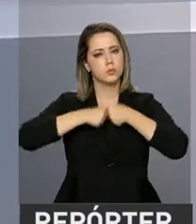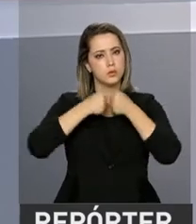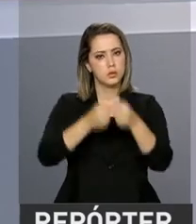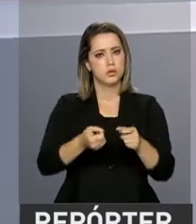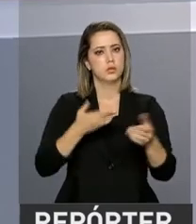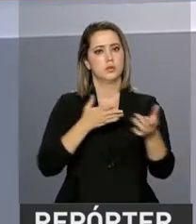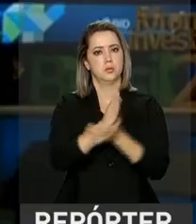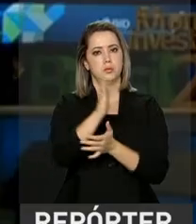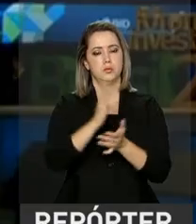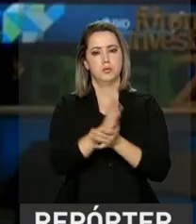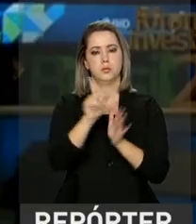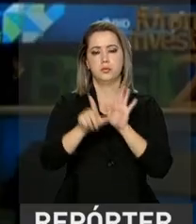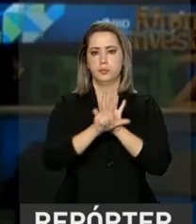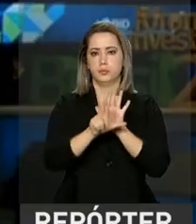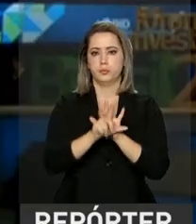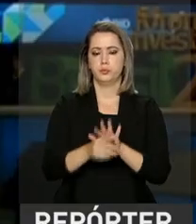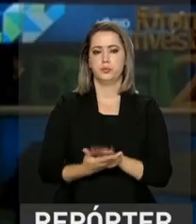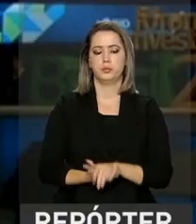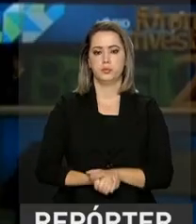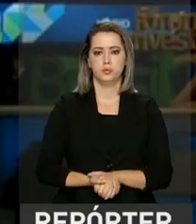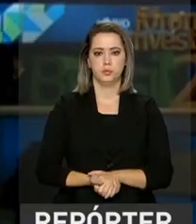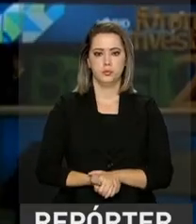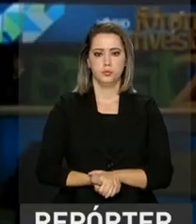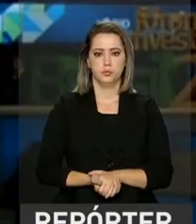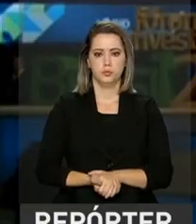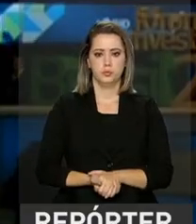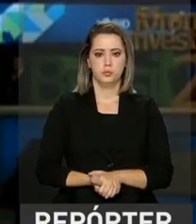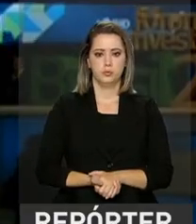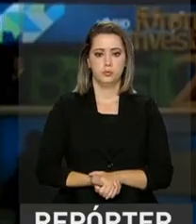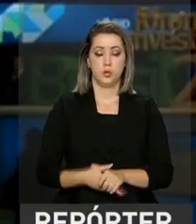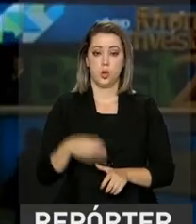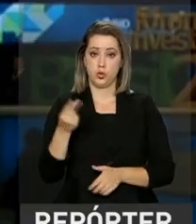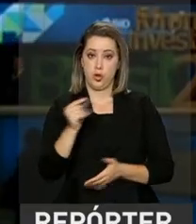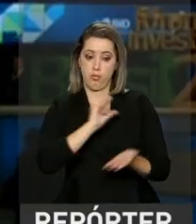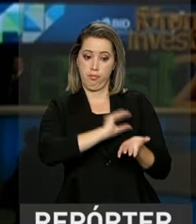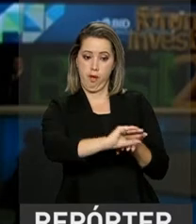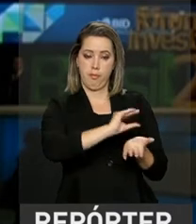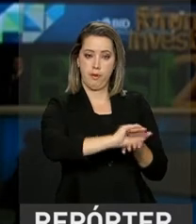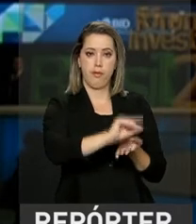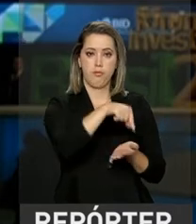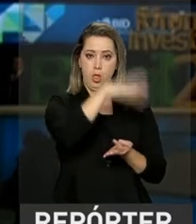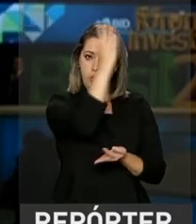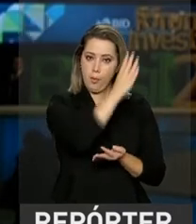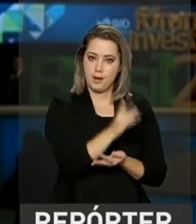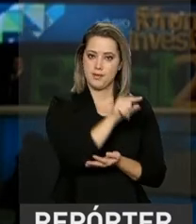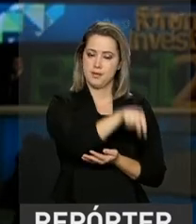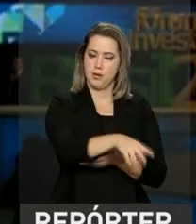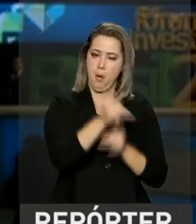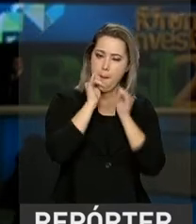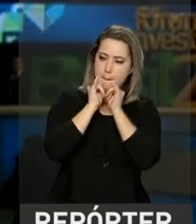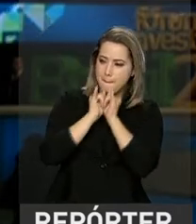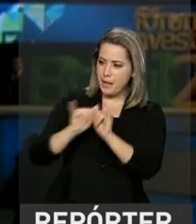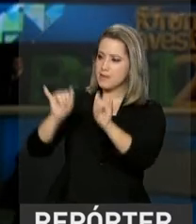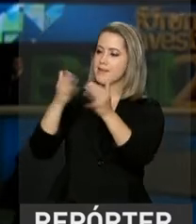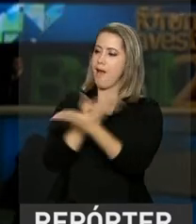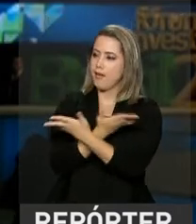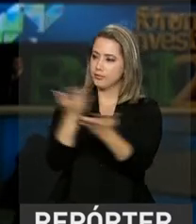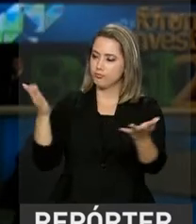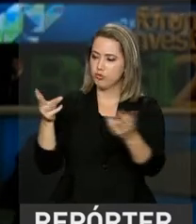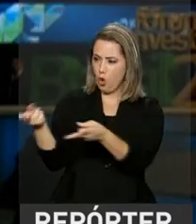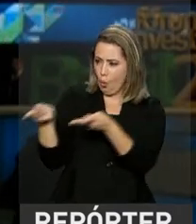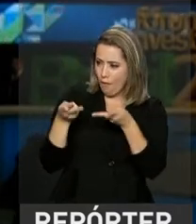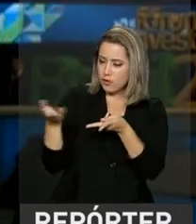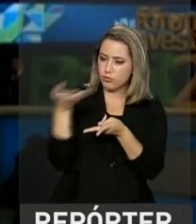brasil invista no brasil essa é a mensagem e o convite feito